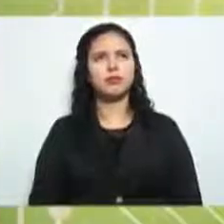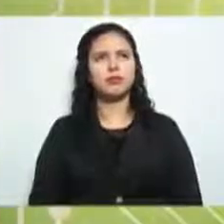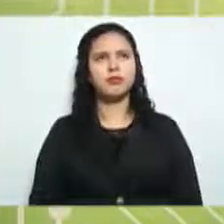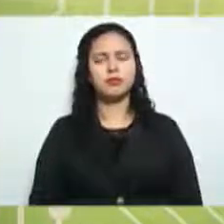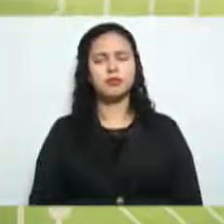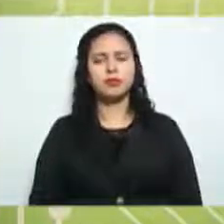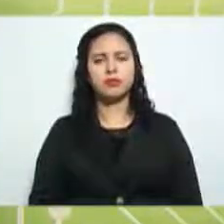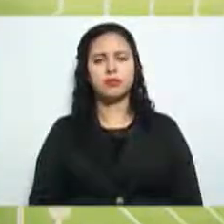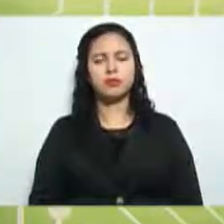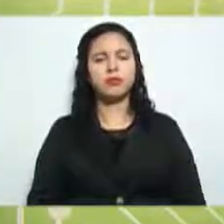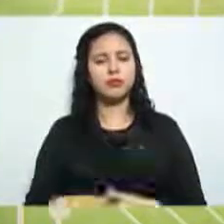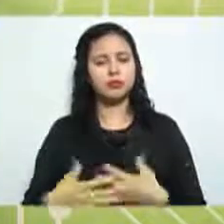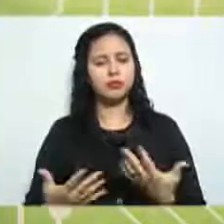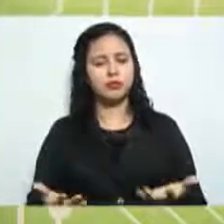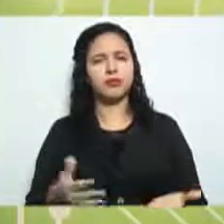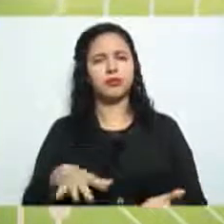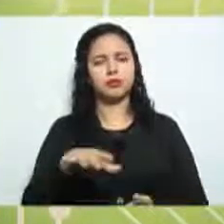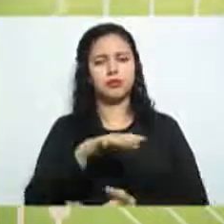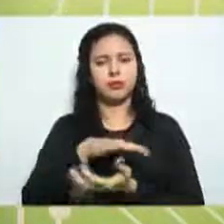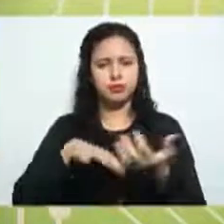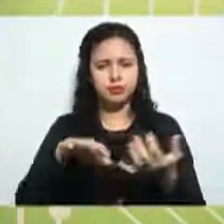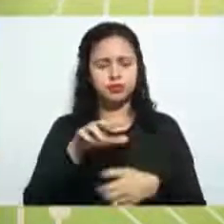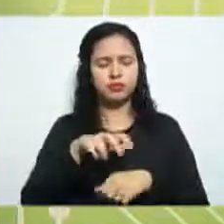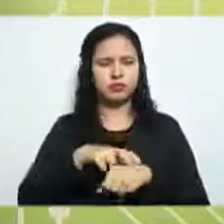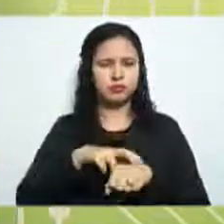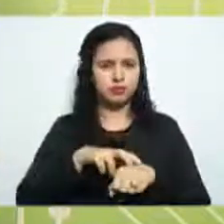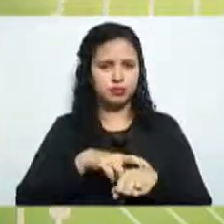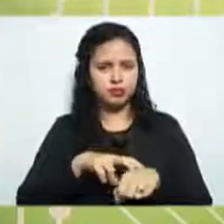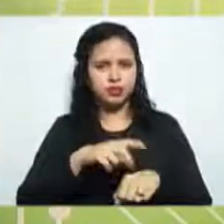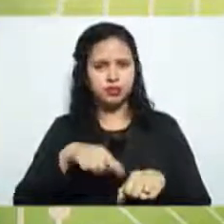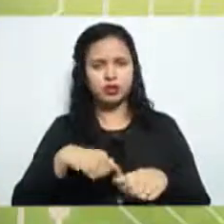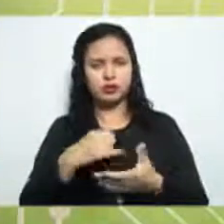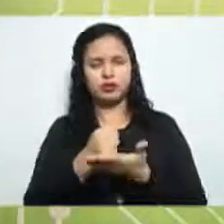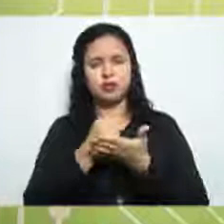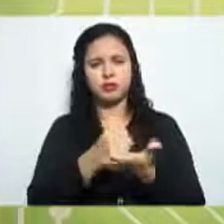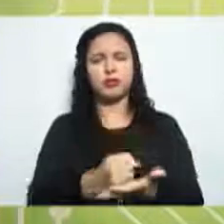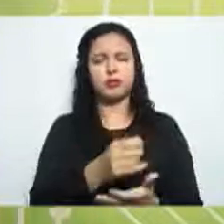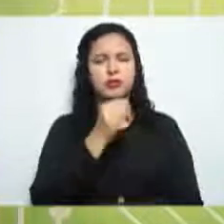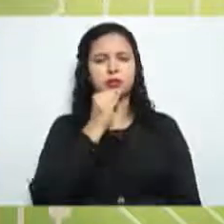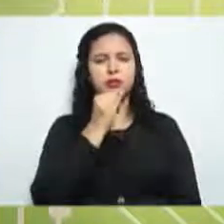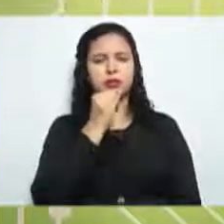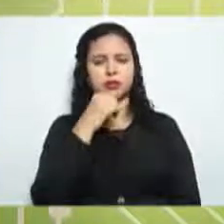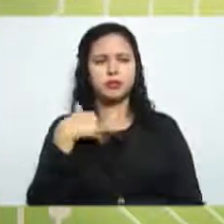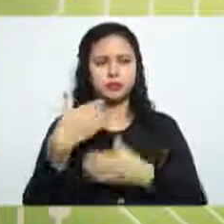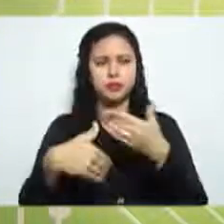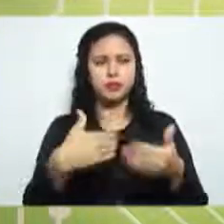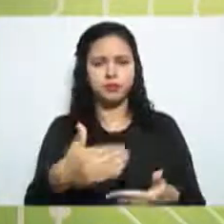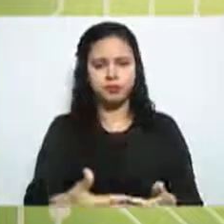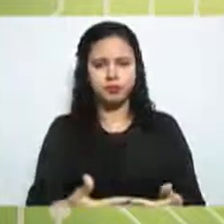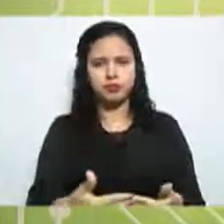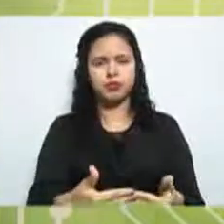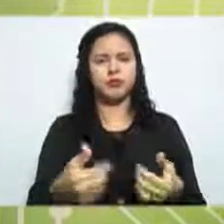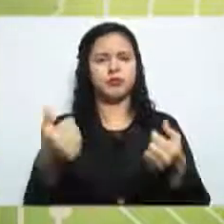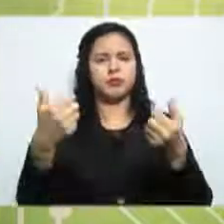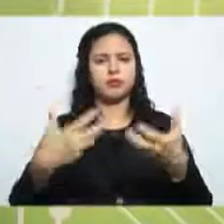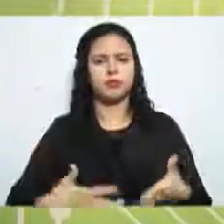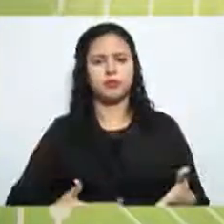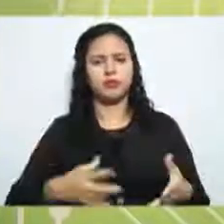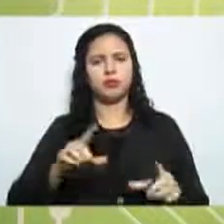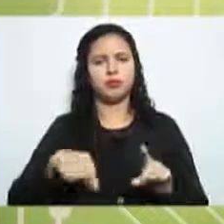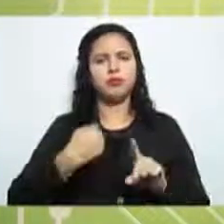Gente, então a Revolução Verde surge aí como um exemplo de modernização, né, do processo produtivo. A gente fala cada vez mais de